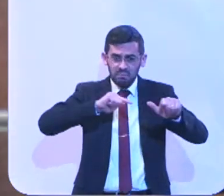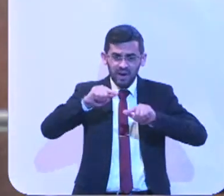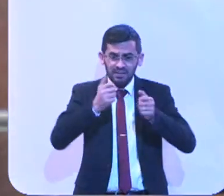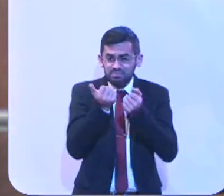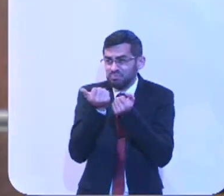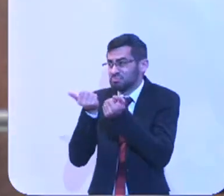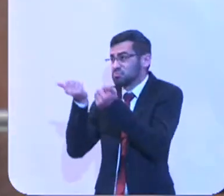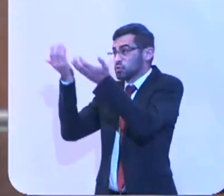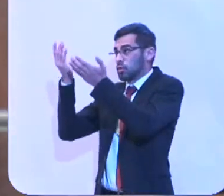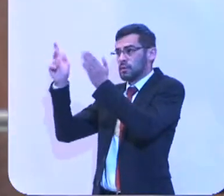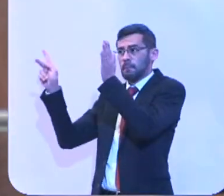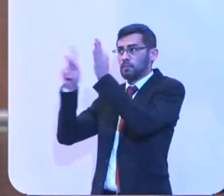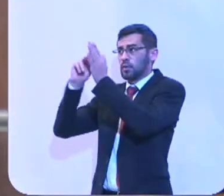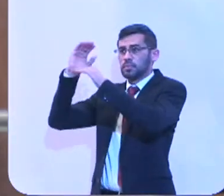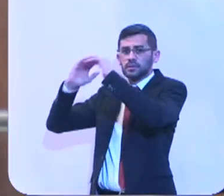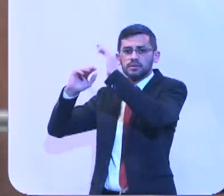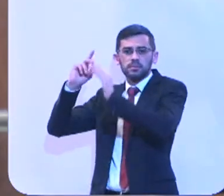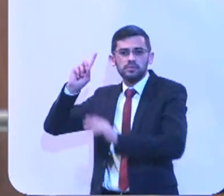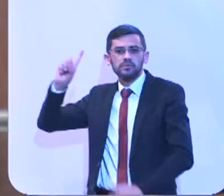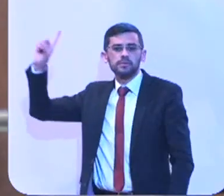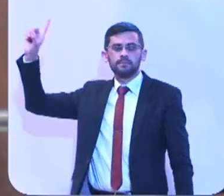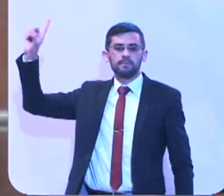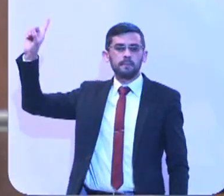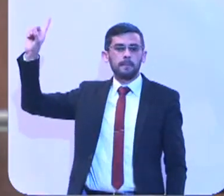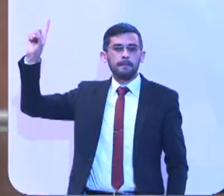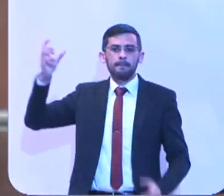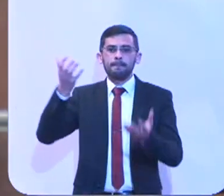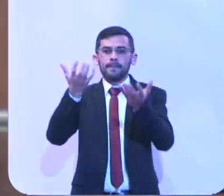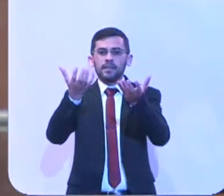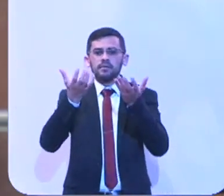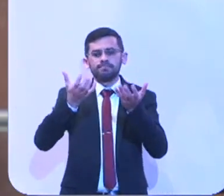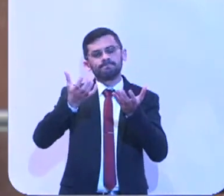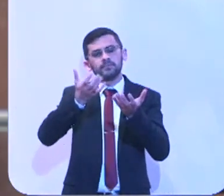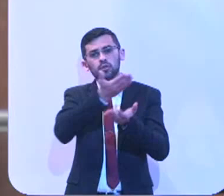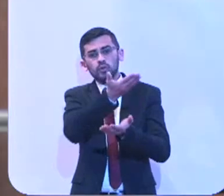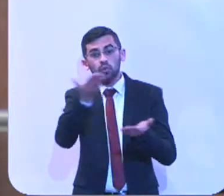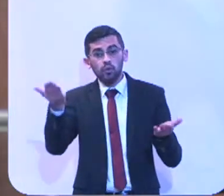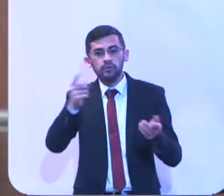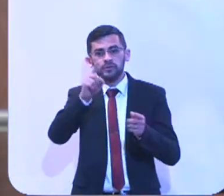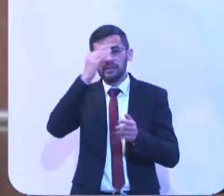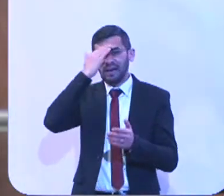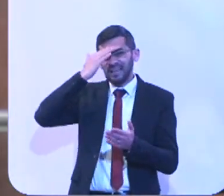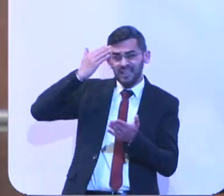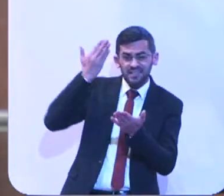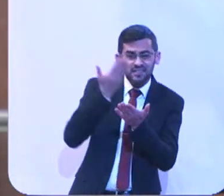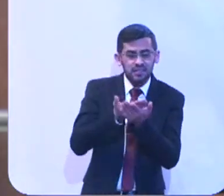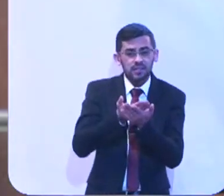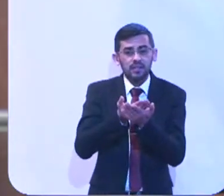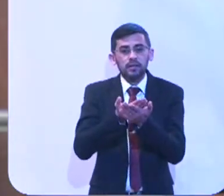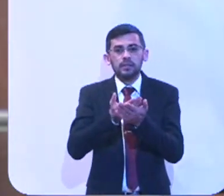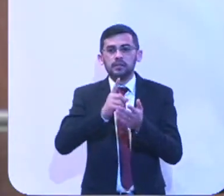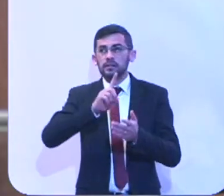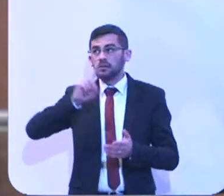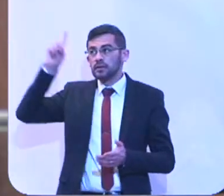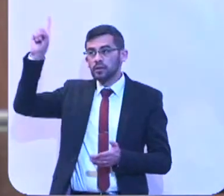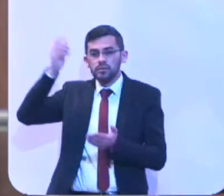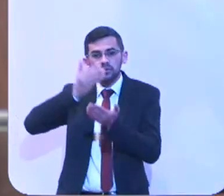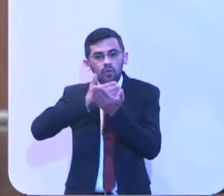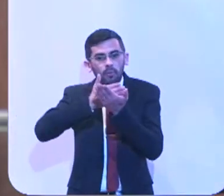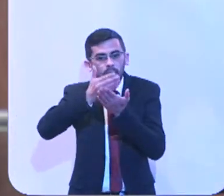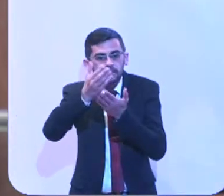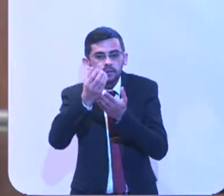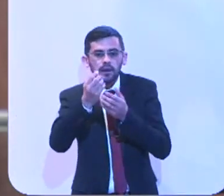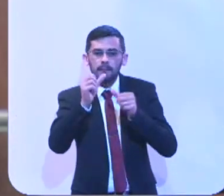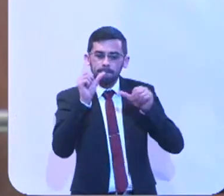as ferramentas do meu trabalho ao Senhor. Eu creio que o avivamento acontece quando Deus mexe primeiro